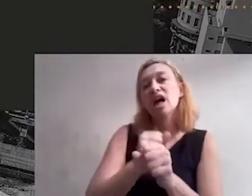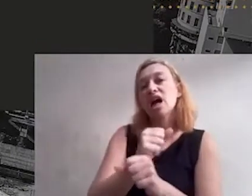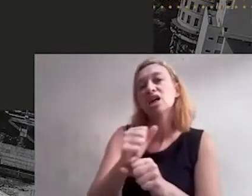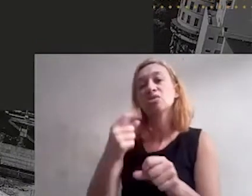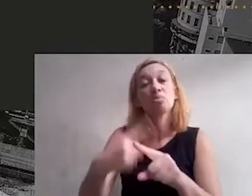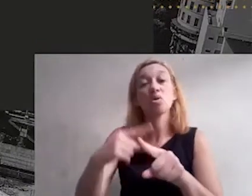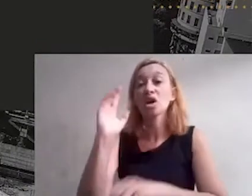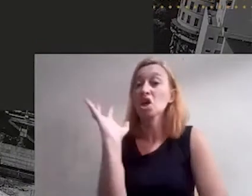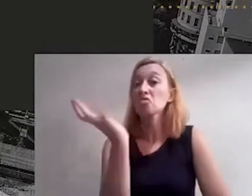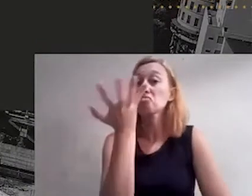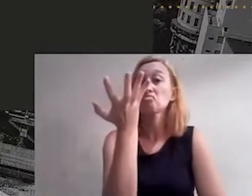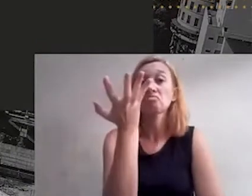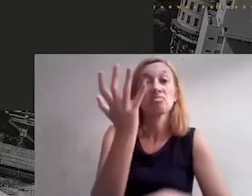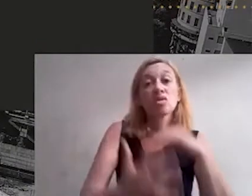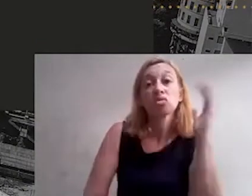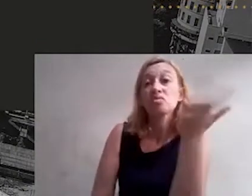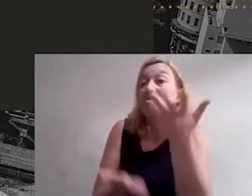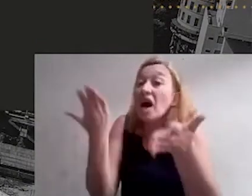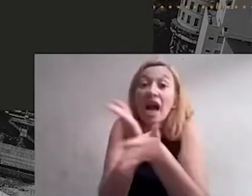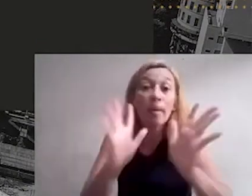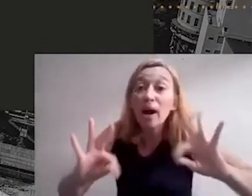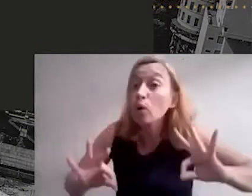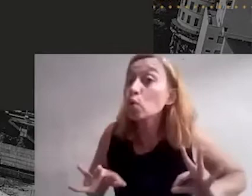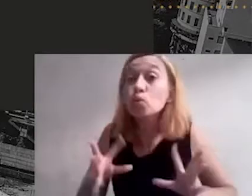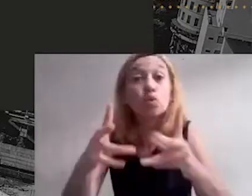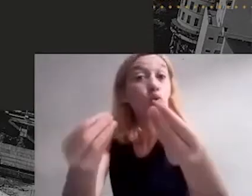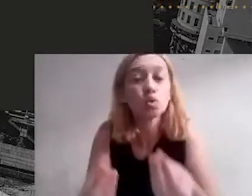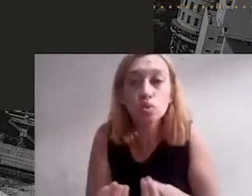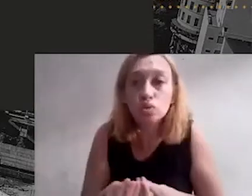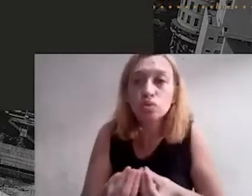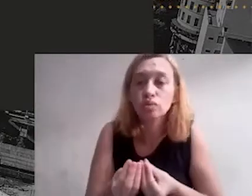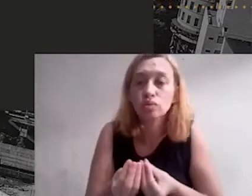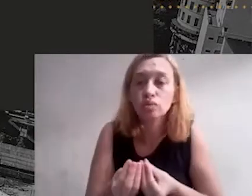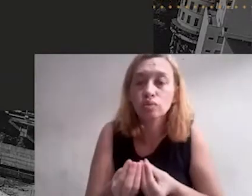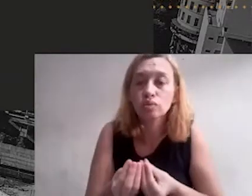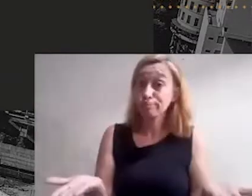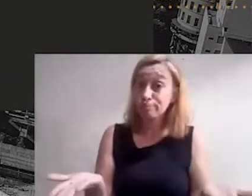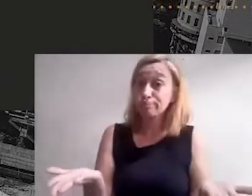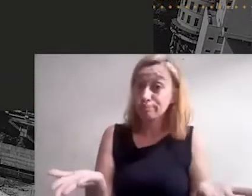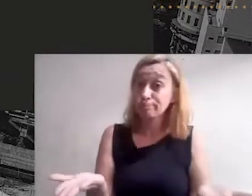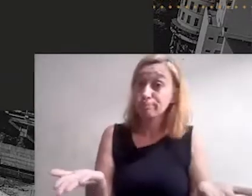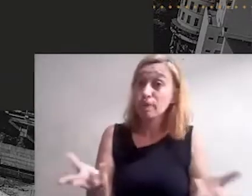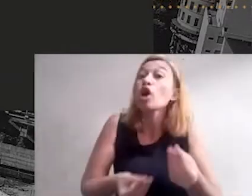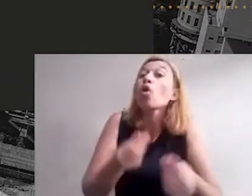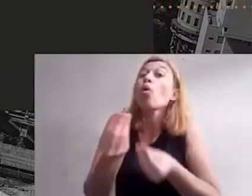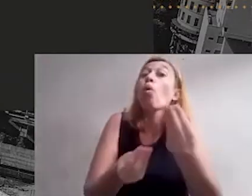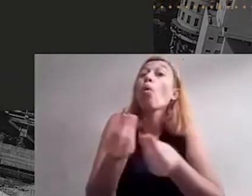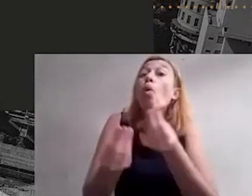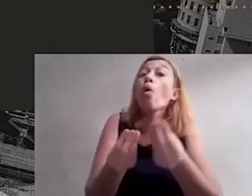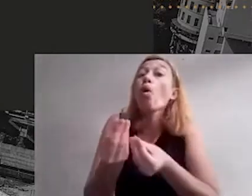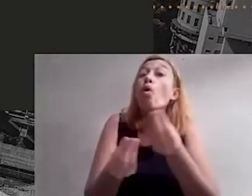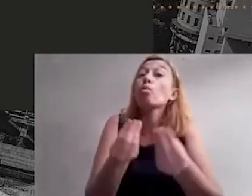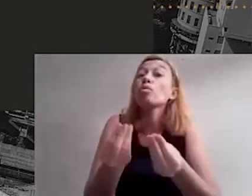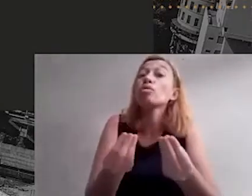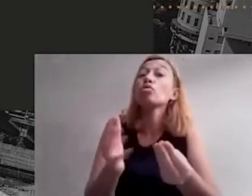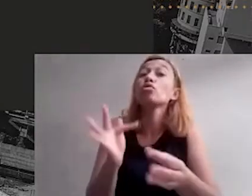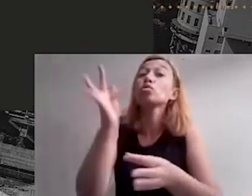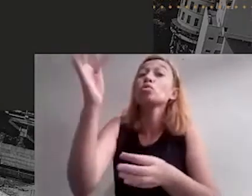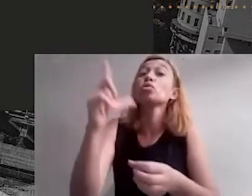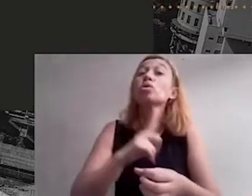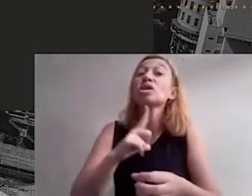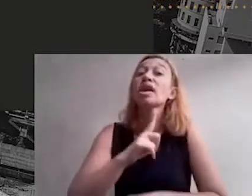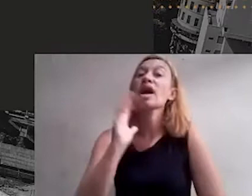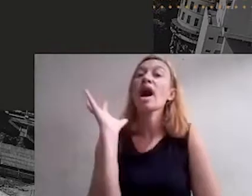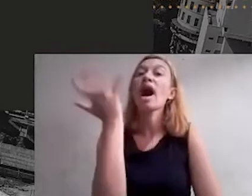Bezos. Em vez de gastar fortunas com essas coisas de viagens